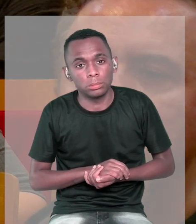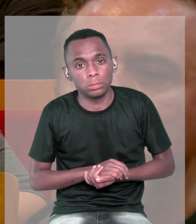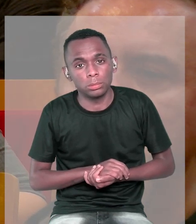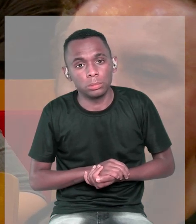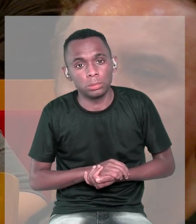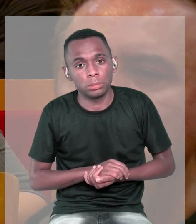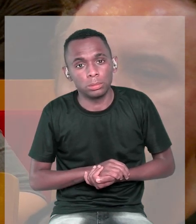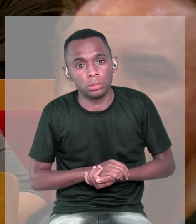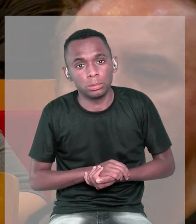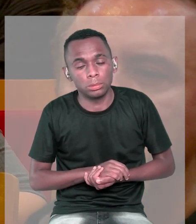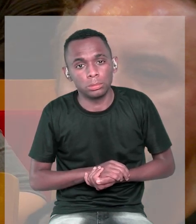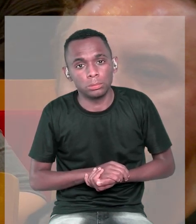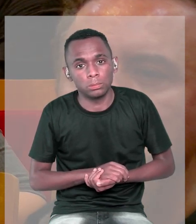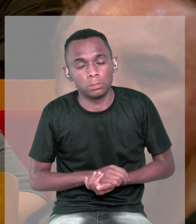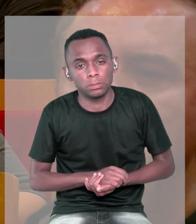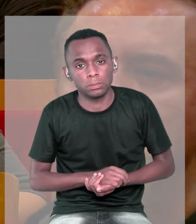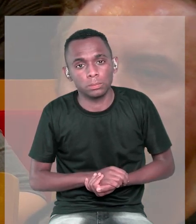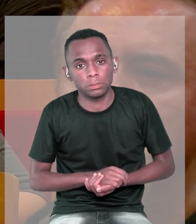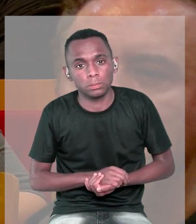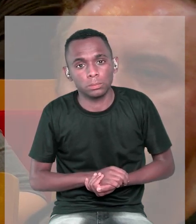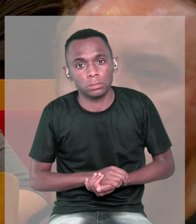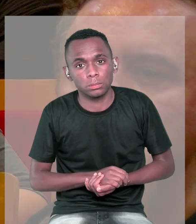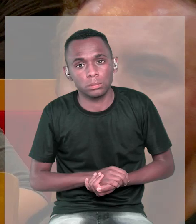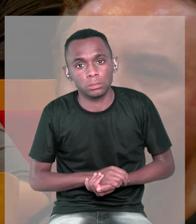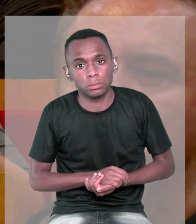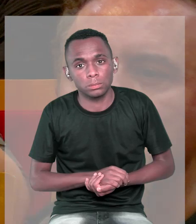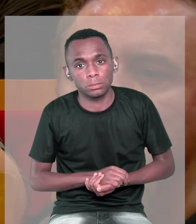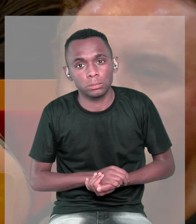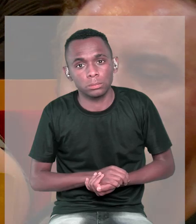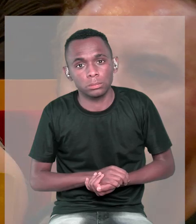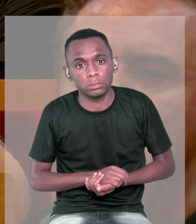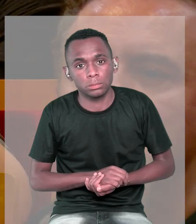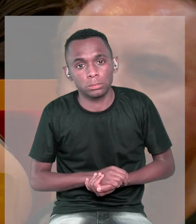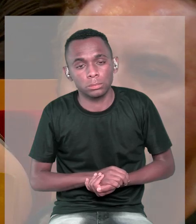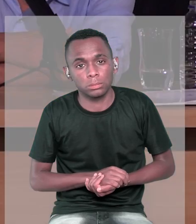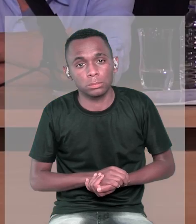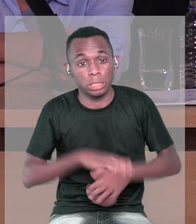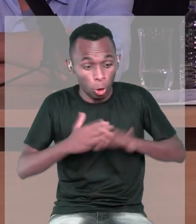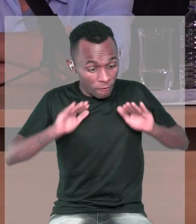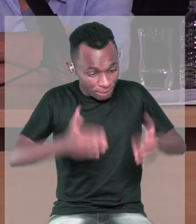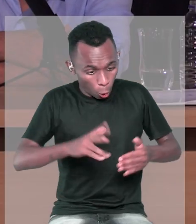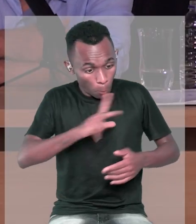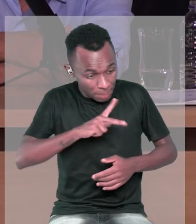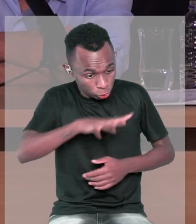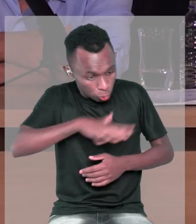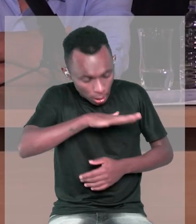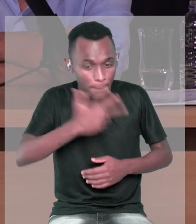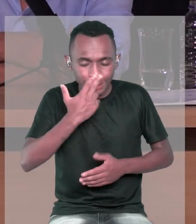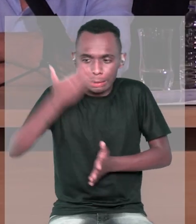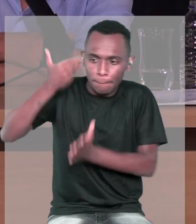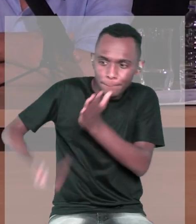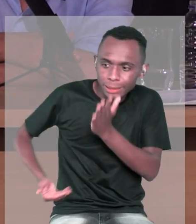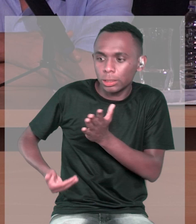assiste a palestra atentamente. à force de se focaliser sur por força de estar focado muito na propriedade privada, a gente perdeu o sentido